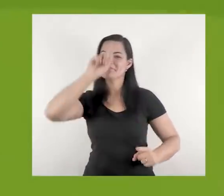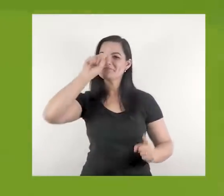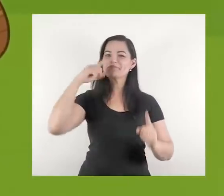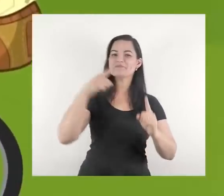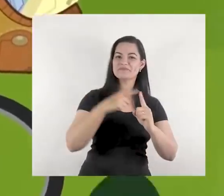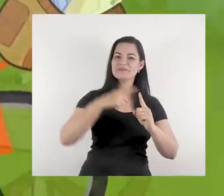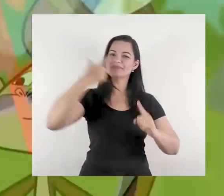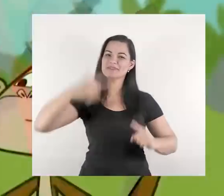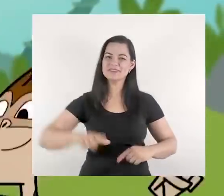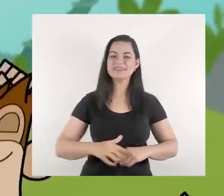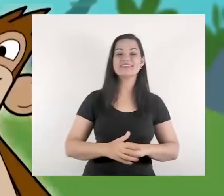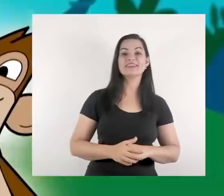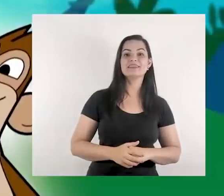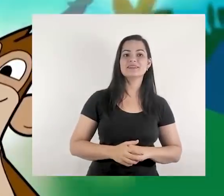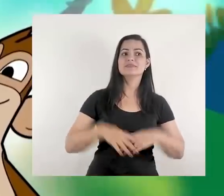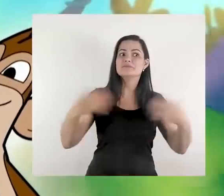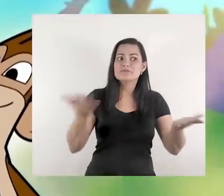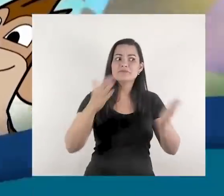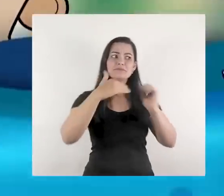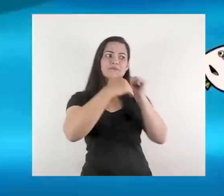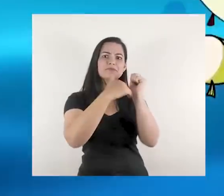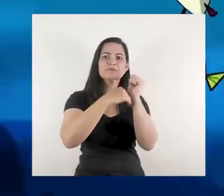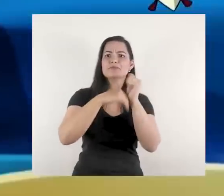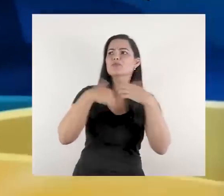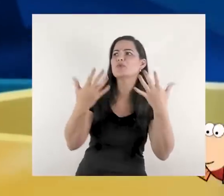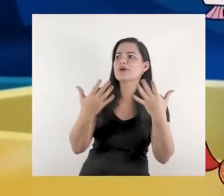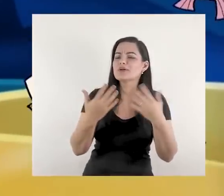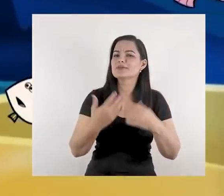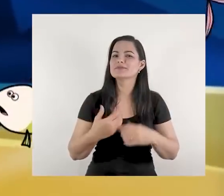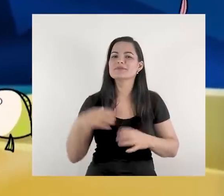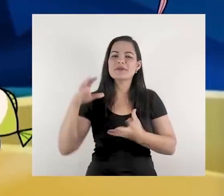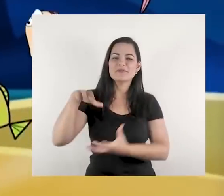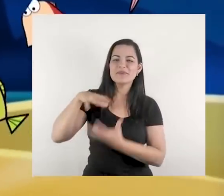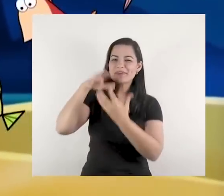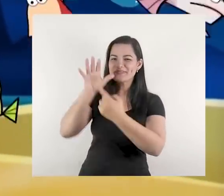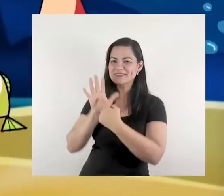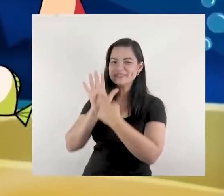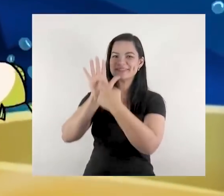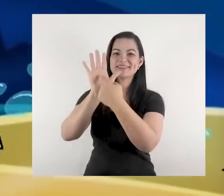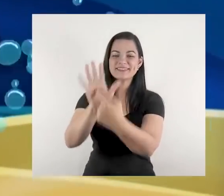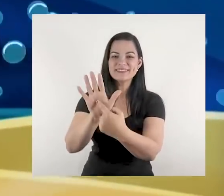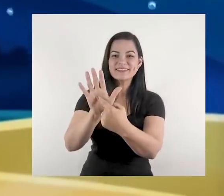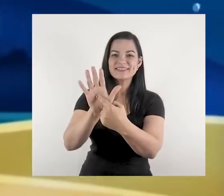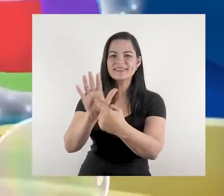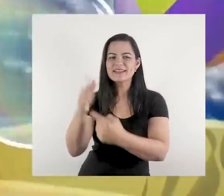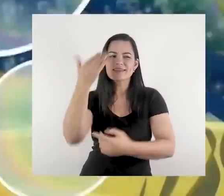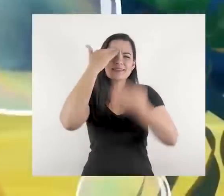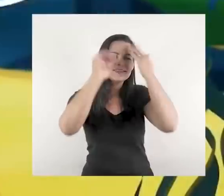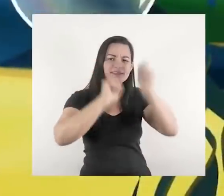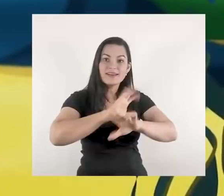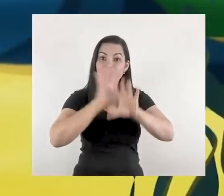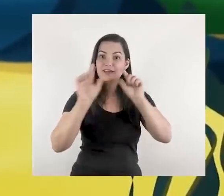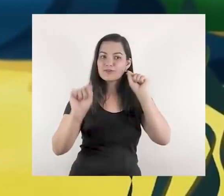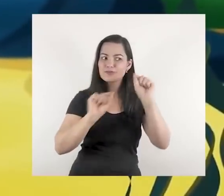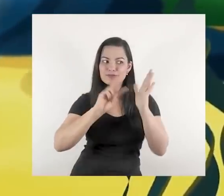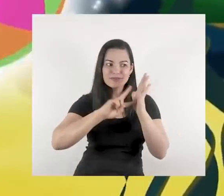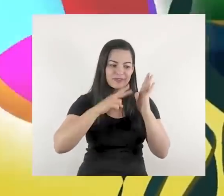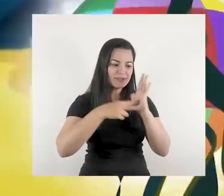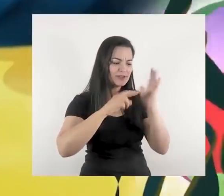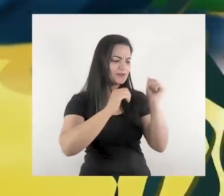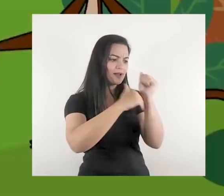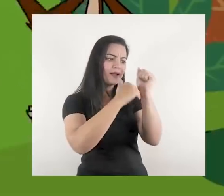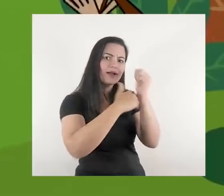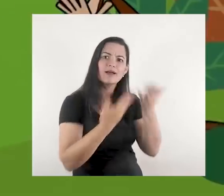Hoje tem mais uma missão. Qual será o mistério? Venha Pop indicar. Pra entender